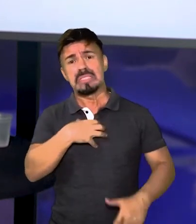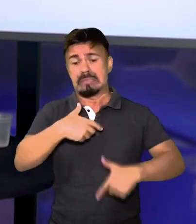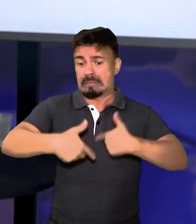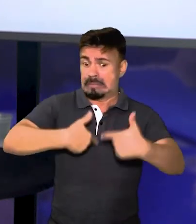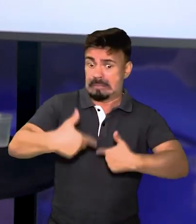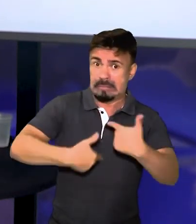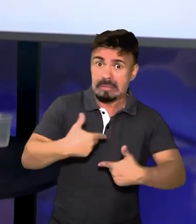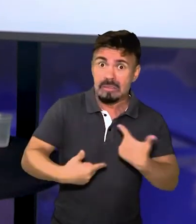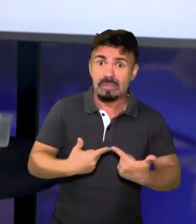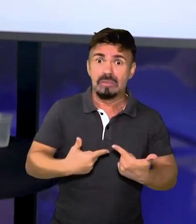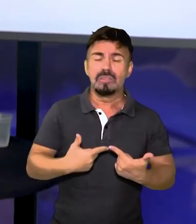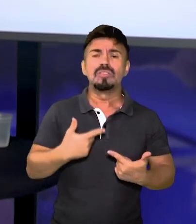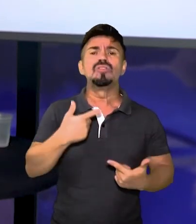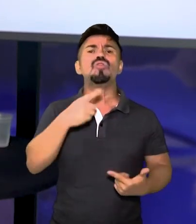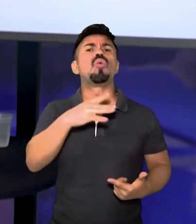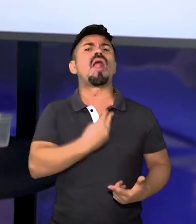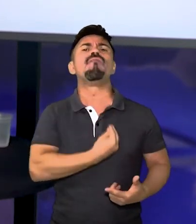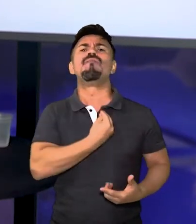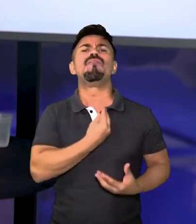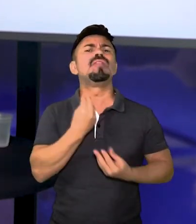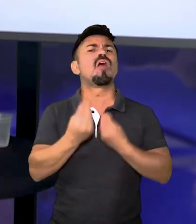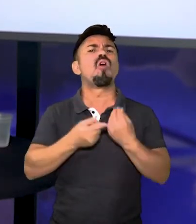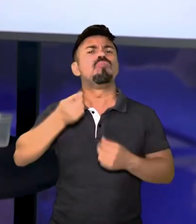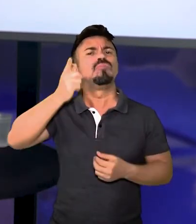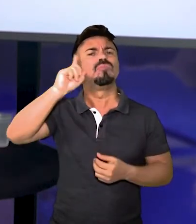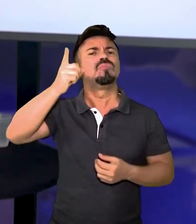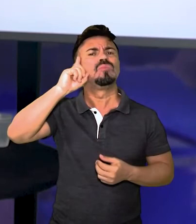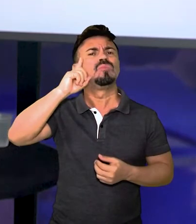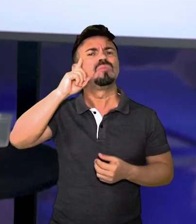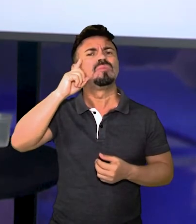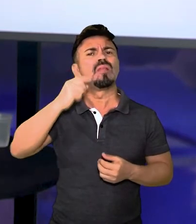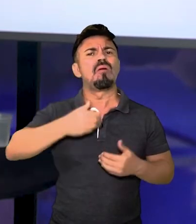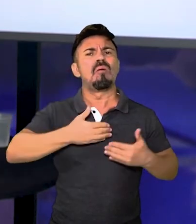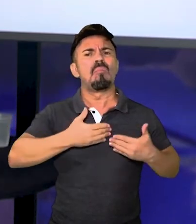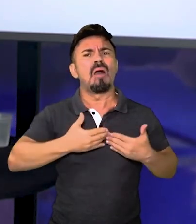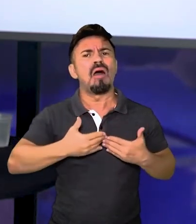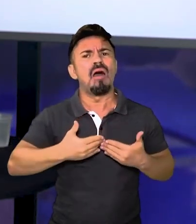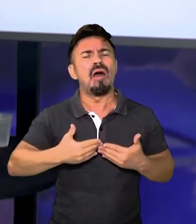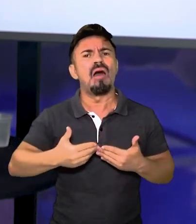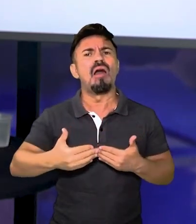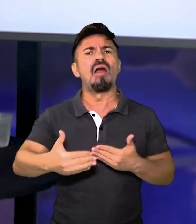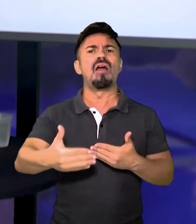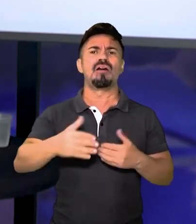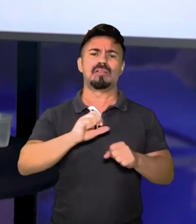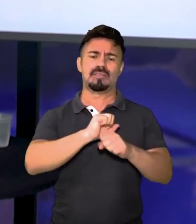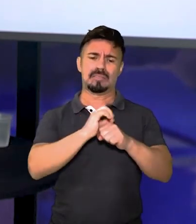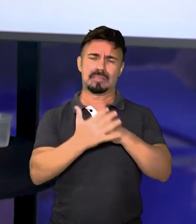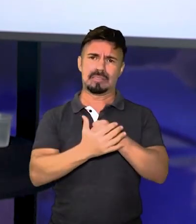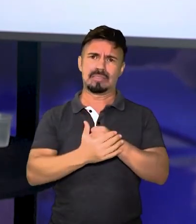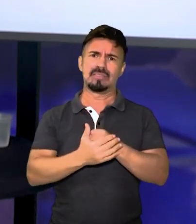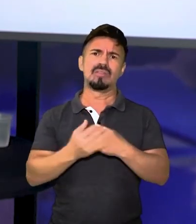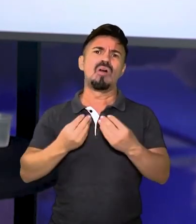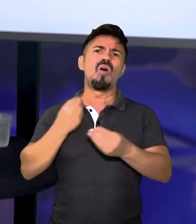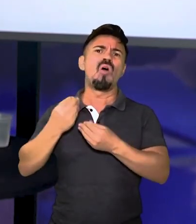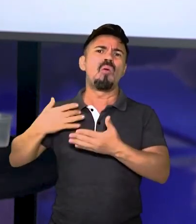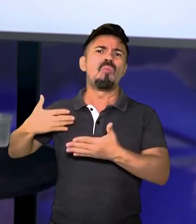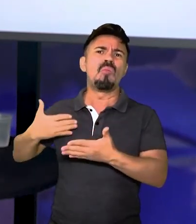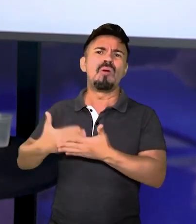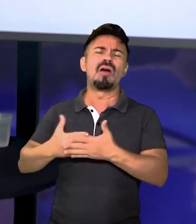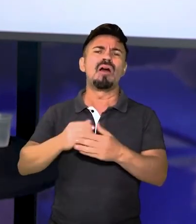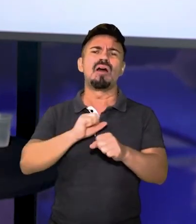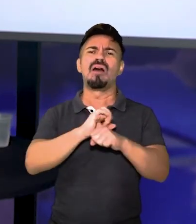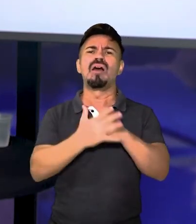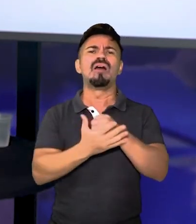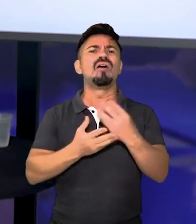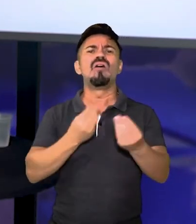tem pessoas que estão trabalhando muito. Como é que está a sua vida? Como é que está a sua rotina durante todo esse período? Seria muito